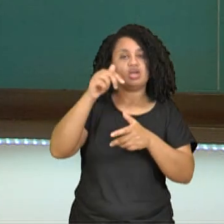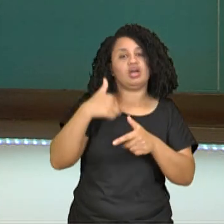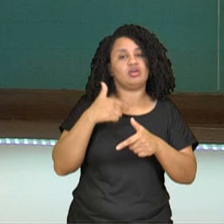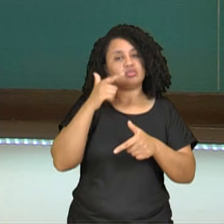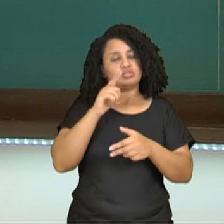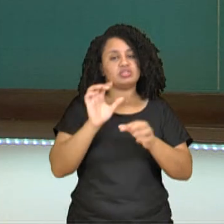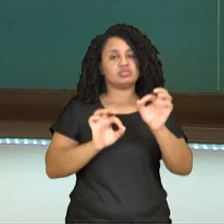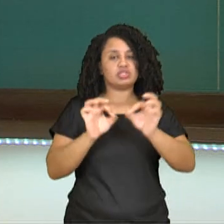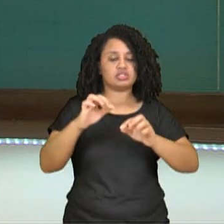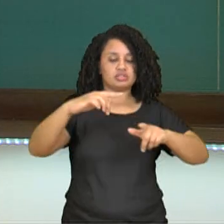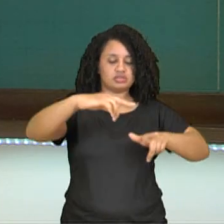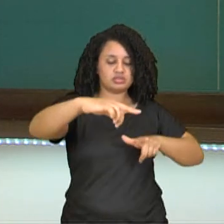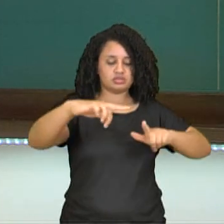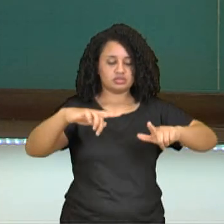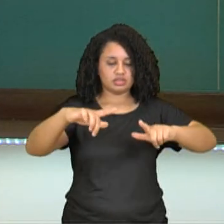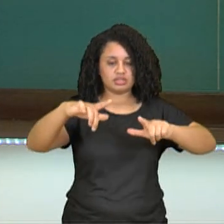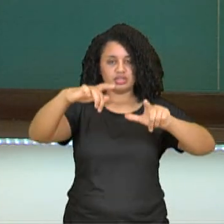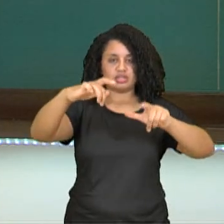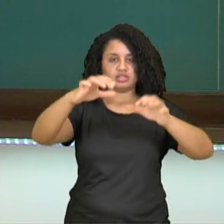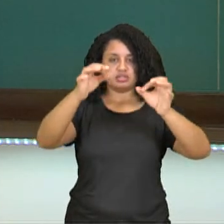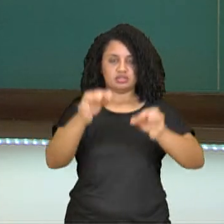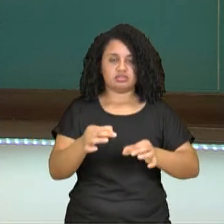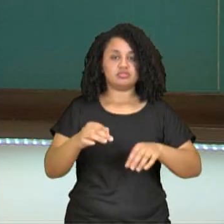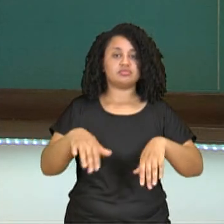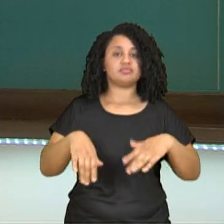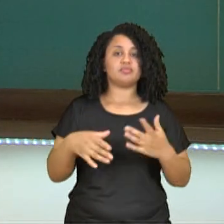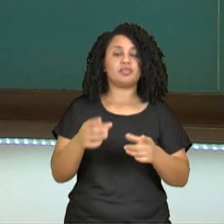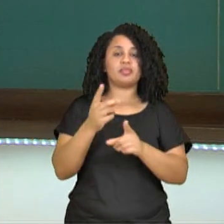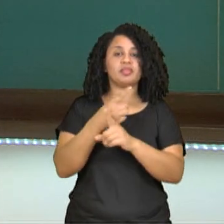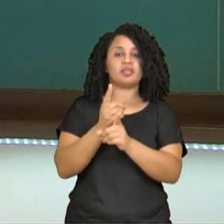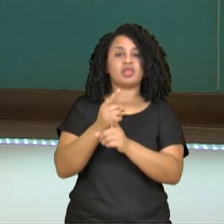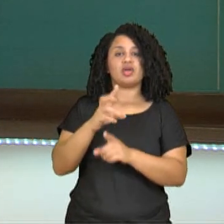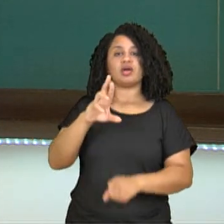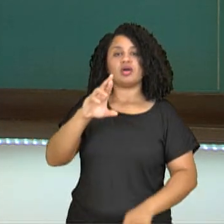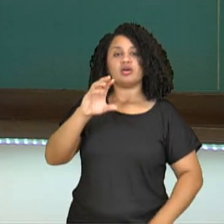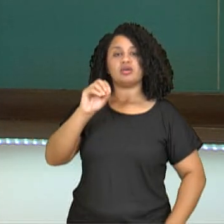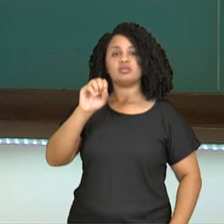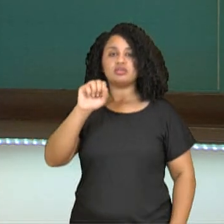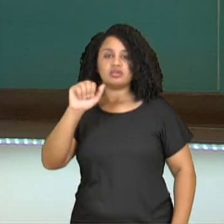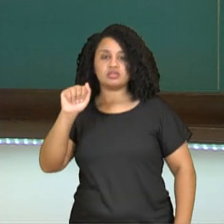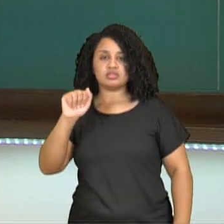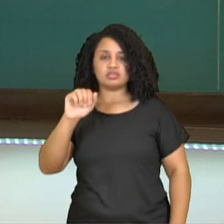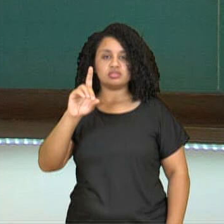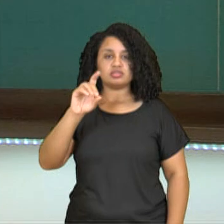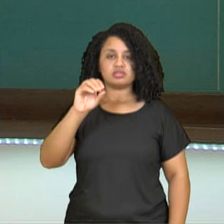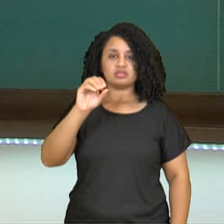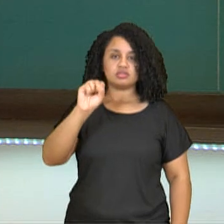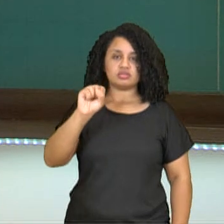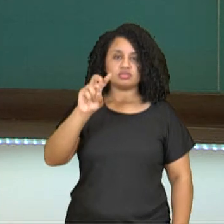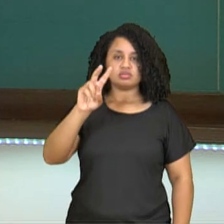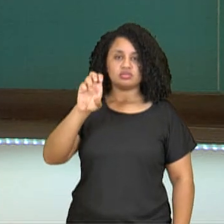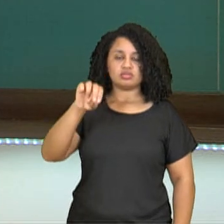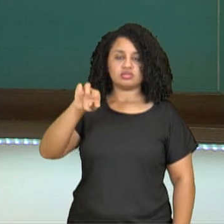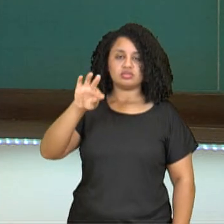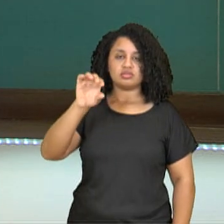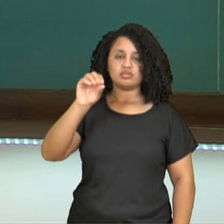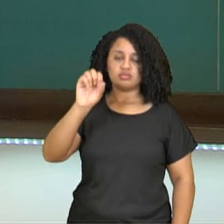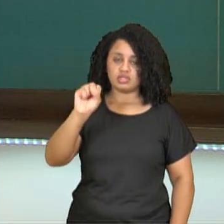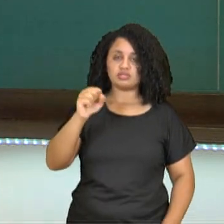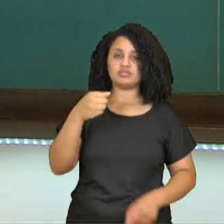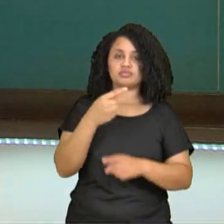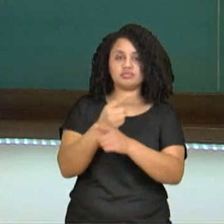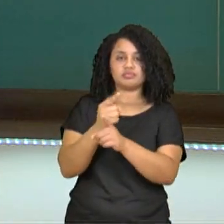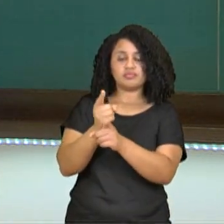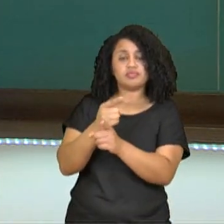posicionamento desse mapa. Então, a Rosa dos Ventos é uma ferramenta fundamental para a correta orientação do